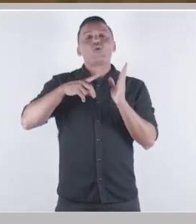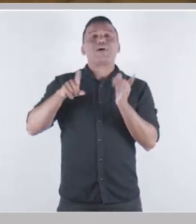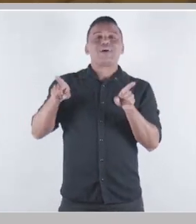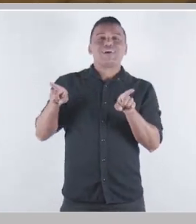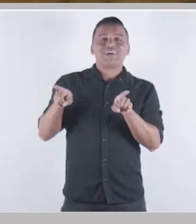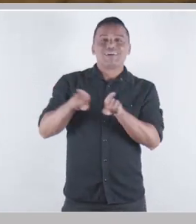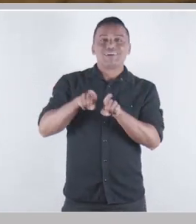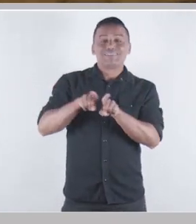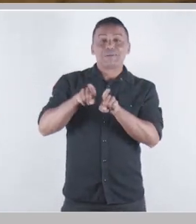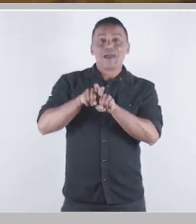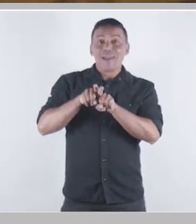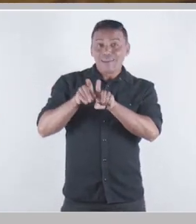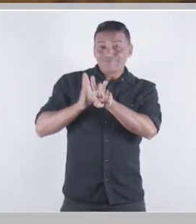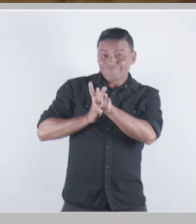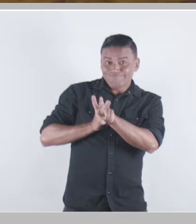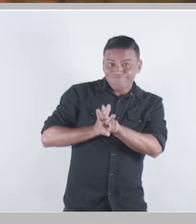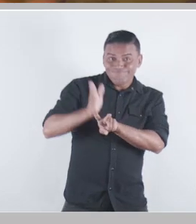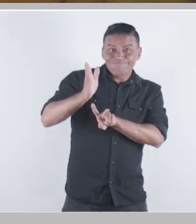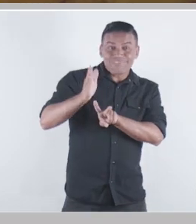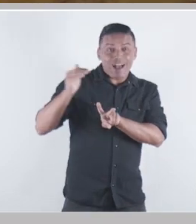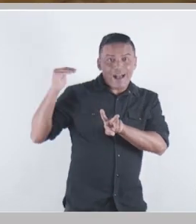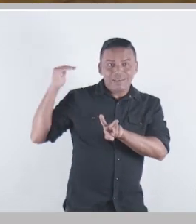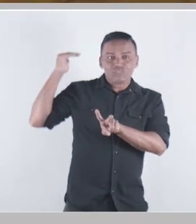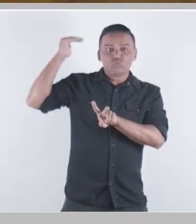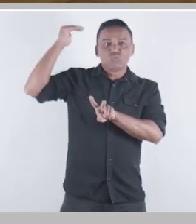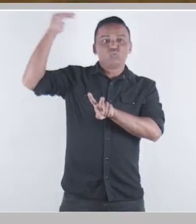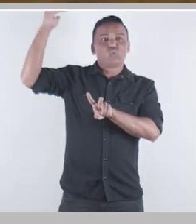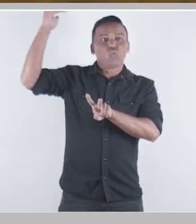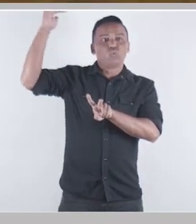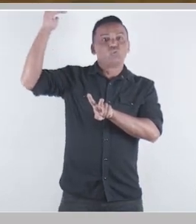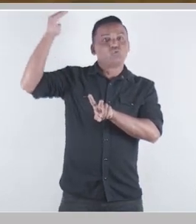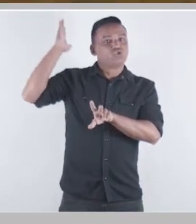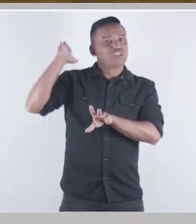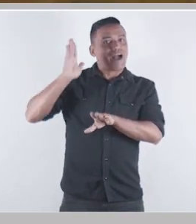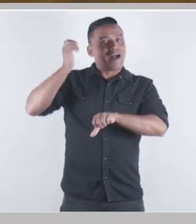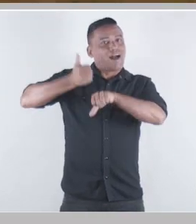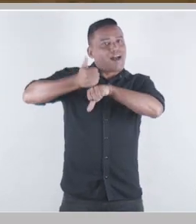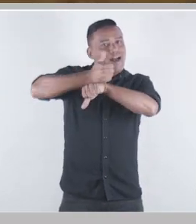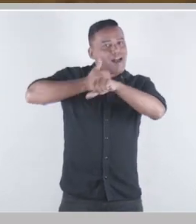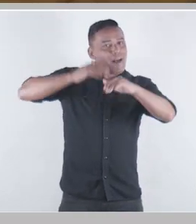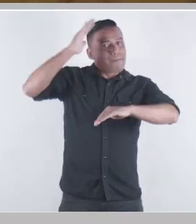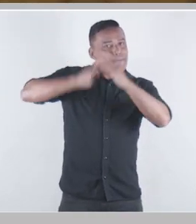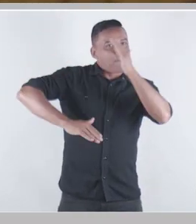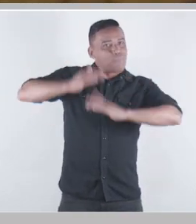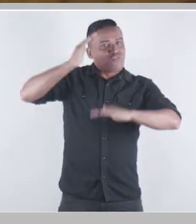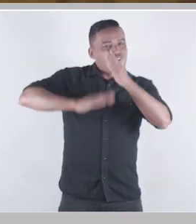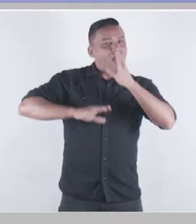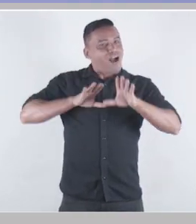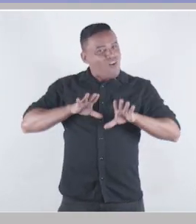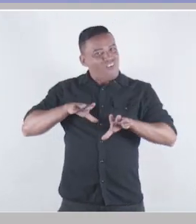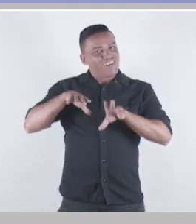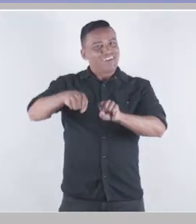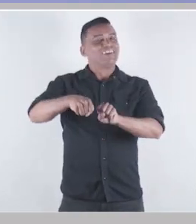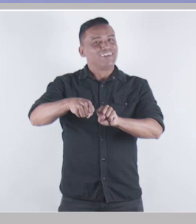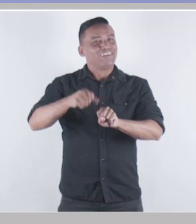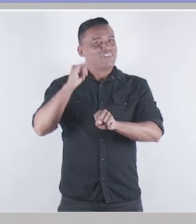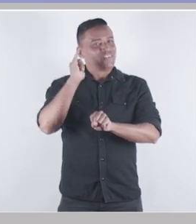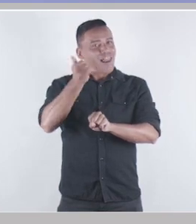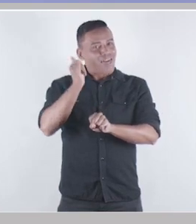dando espaço, né, para um adulto que já traz essa bagagem que eu mencionei,